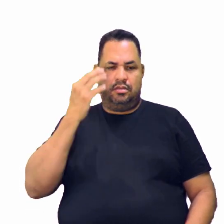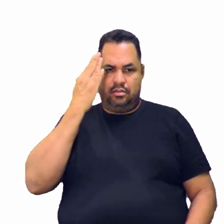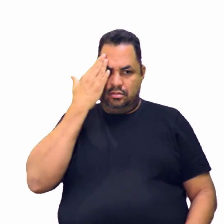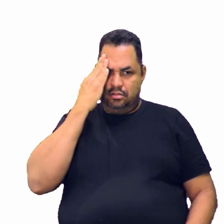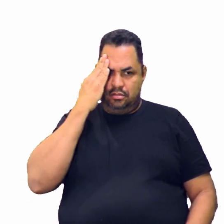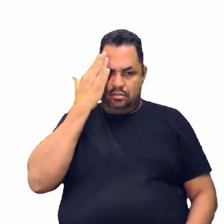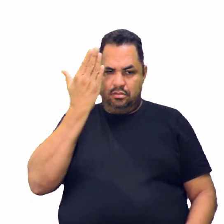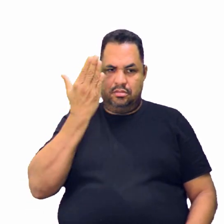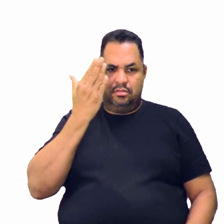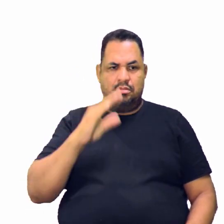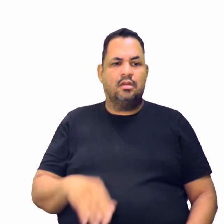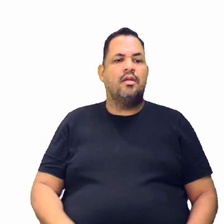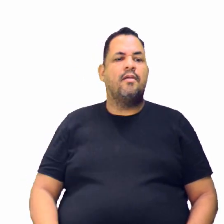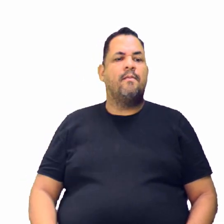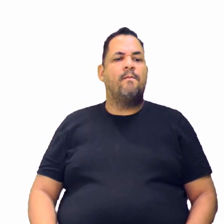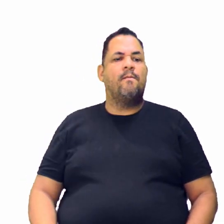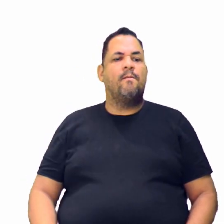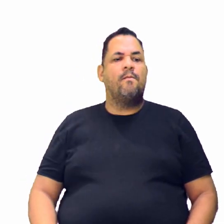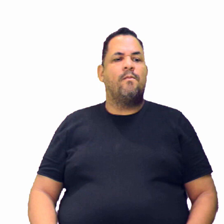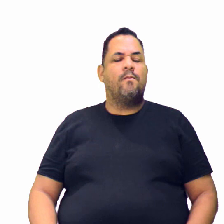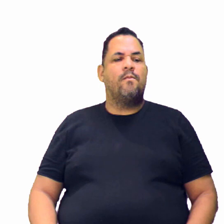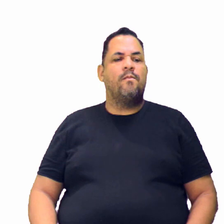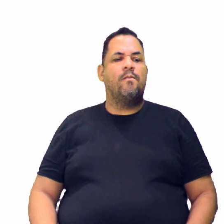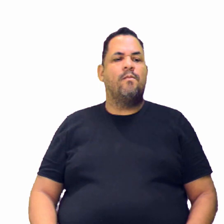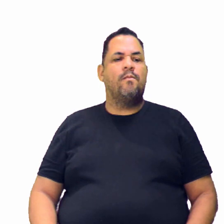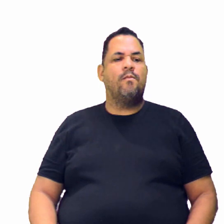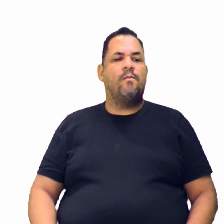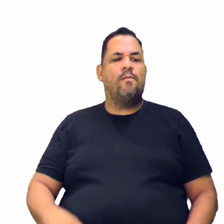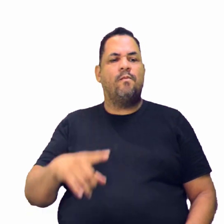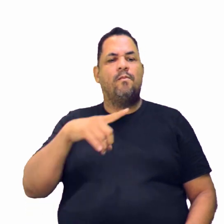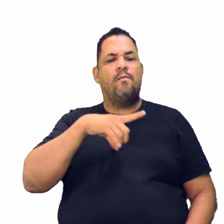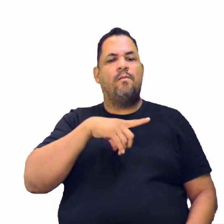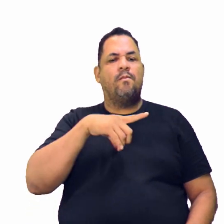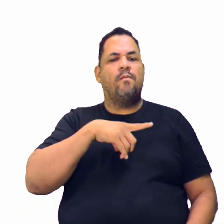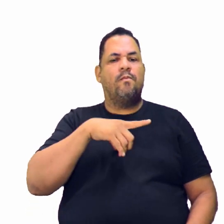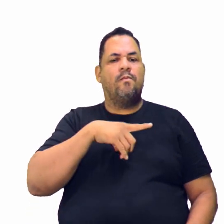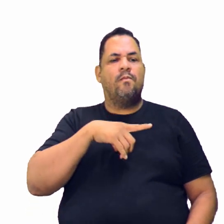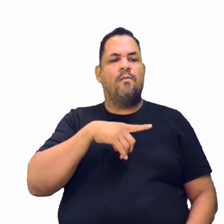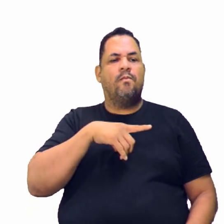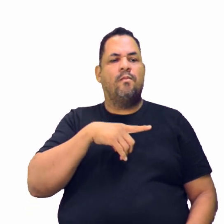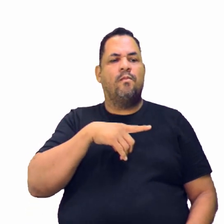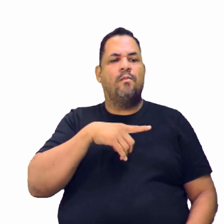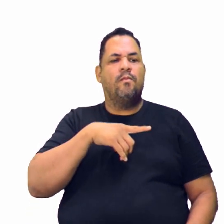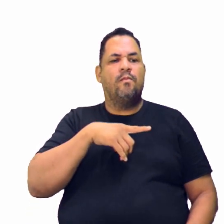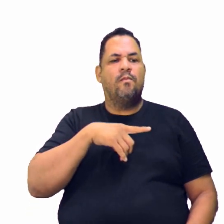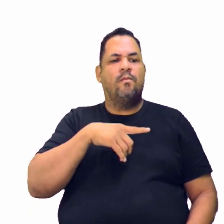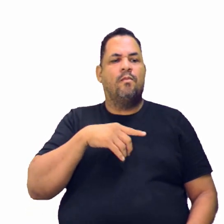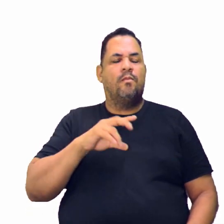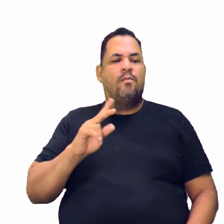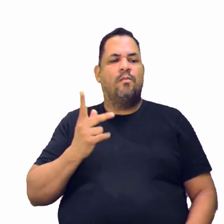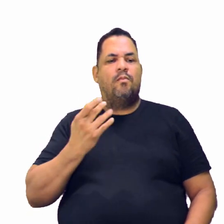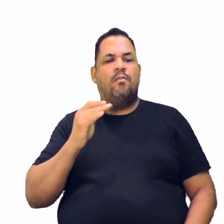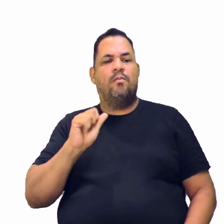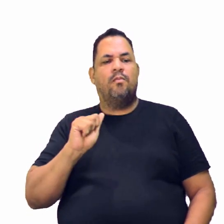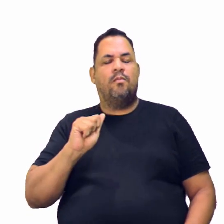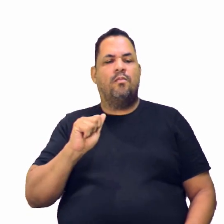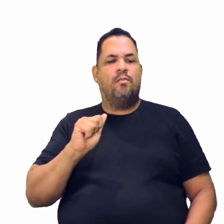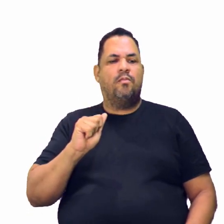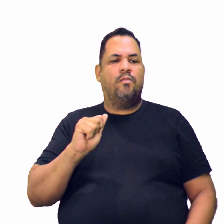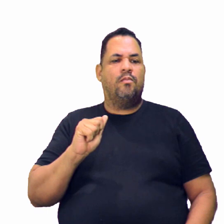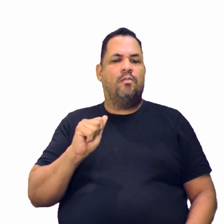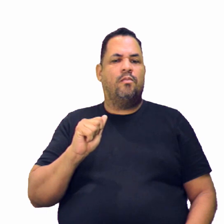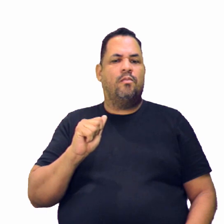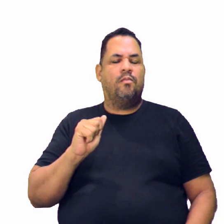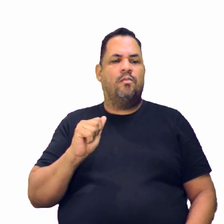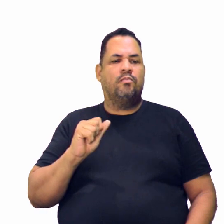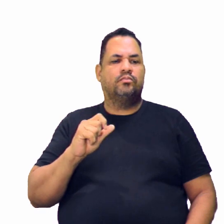Entendeu? Então, aqui eu tenho, né? No houve, no verbo